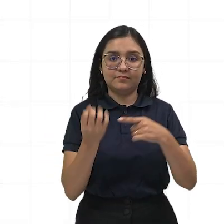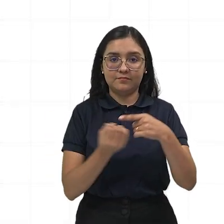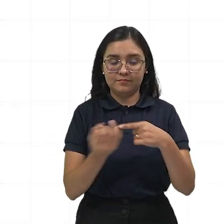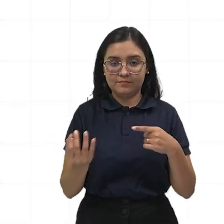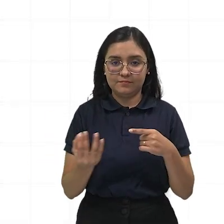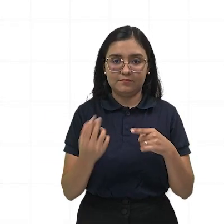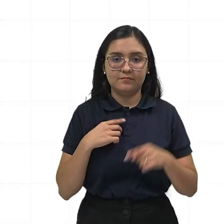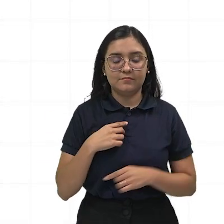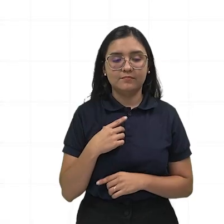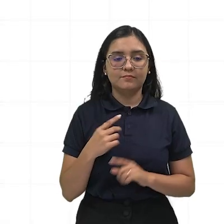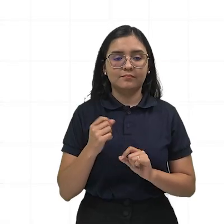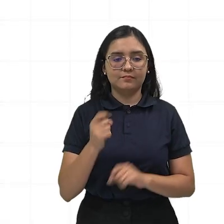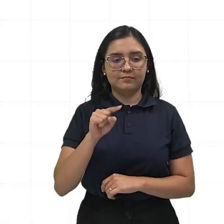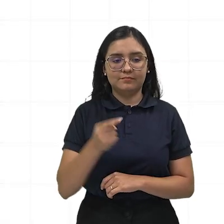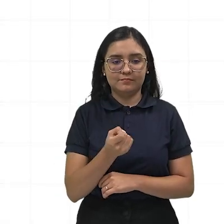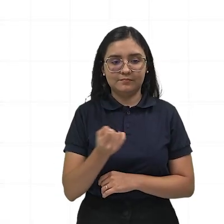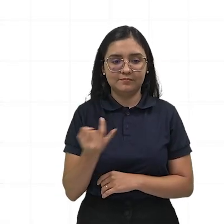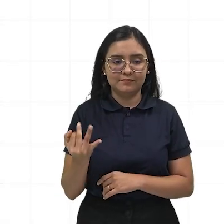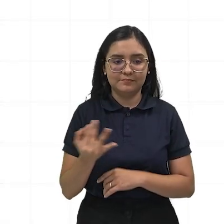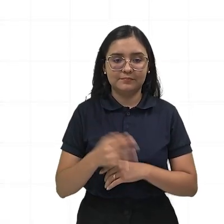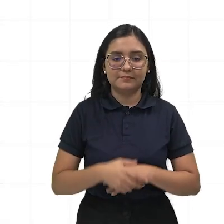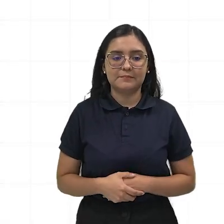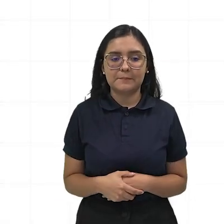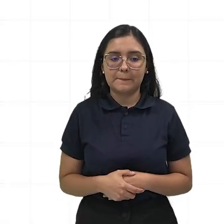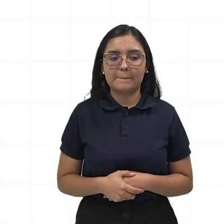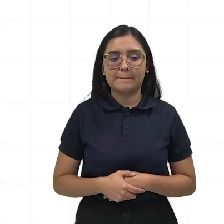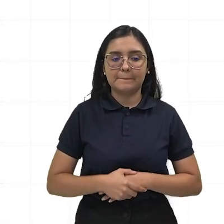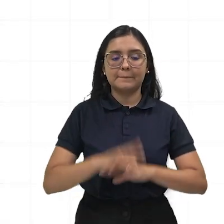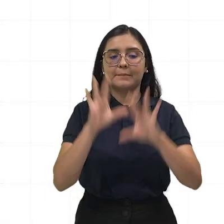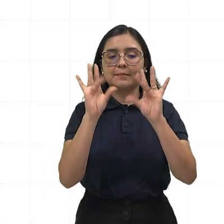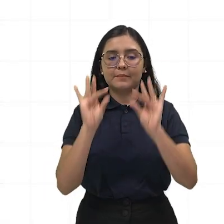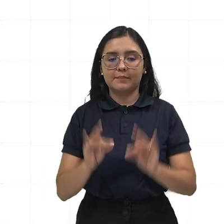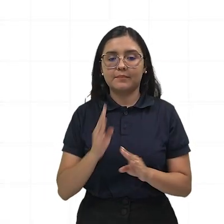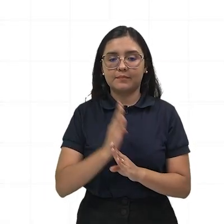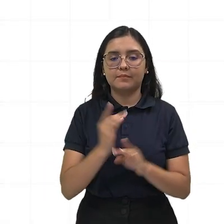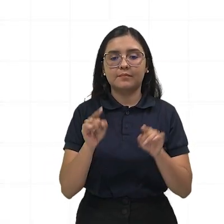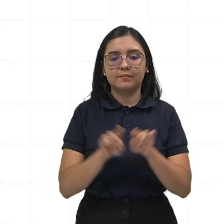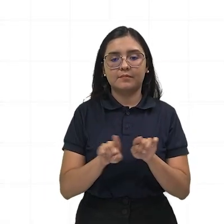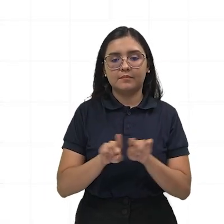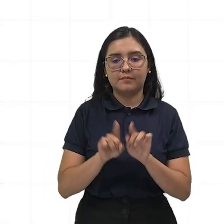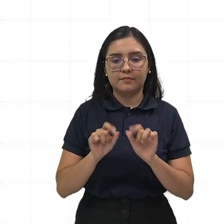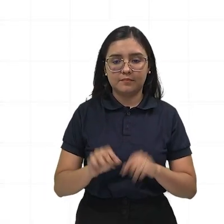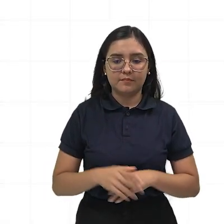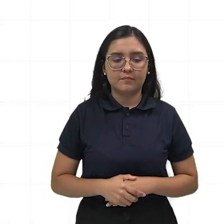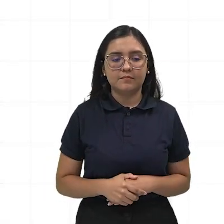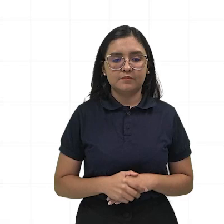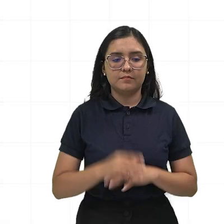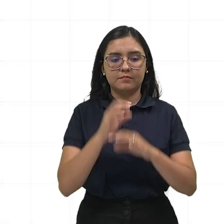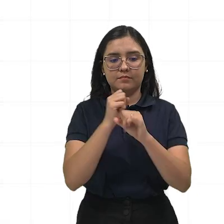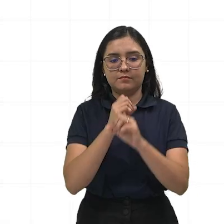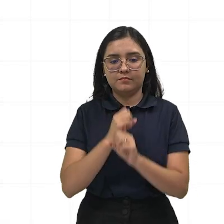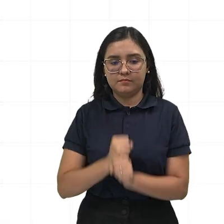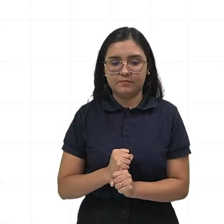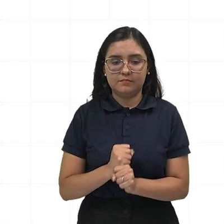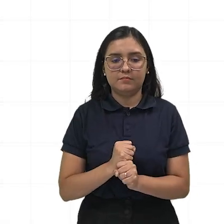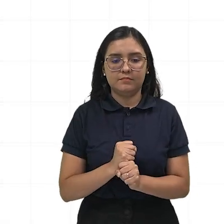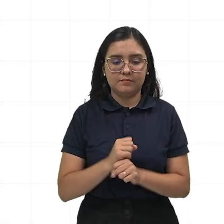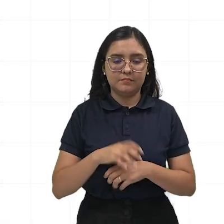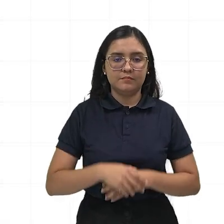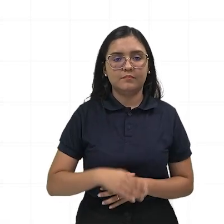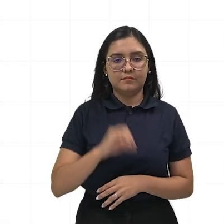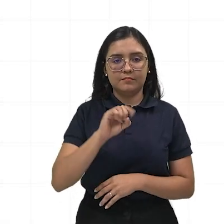geratriz, detalhamento, reconhecimento e utilização de procedimentos para obtenção de uma fração geratriz para uma